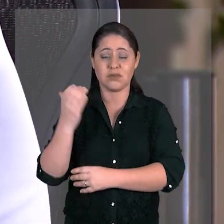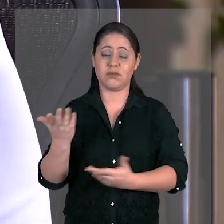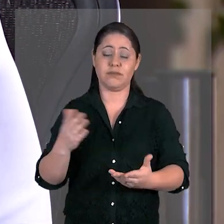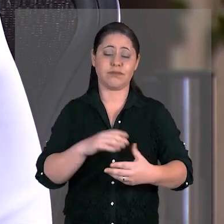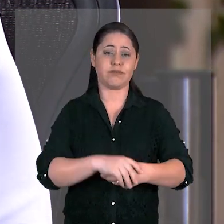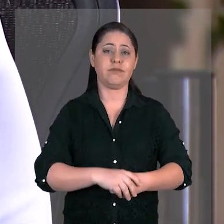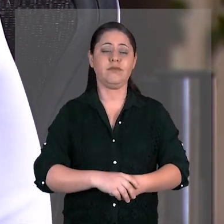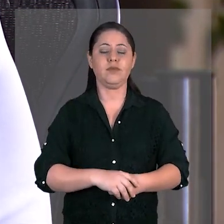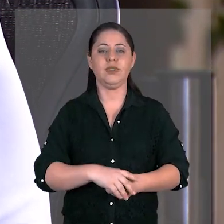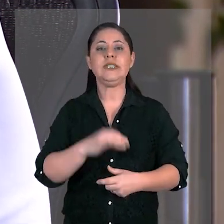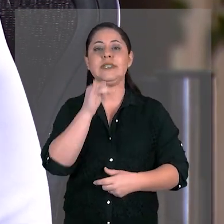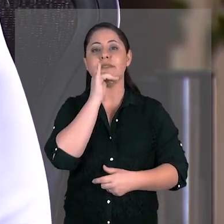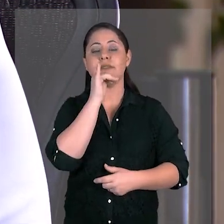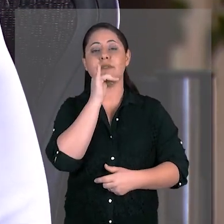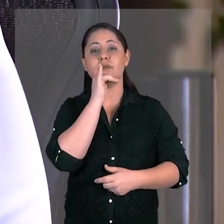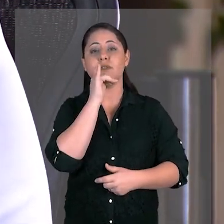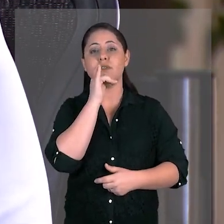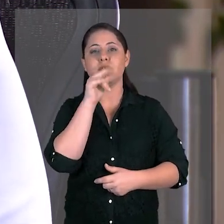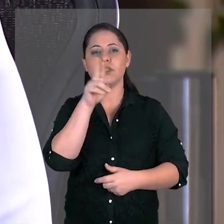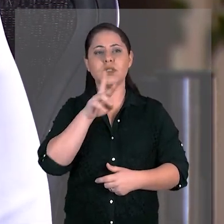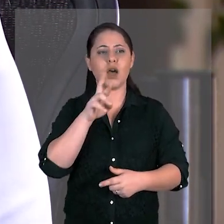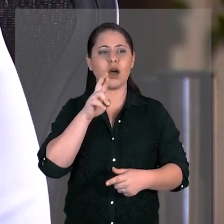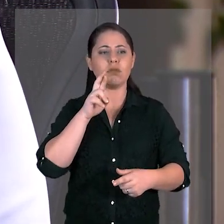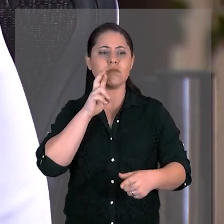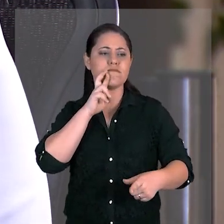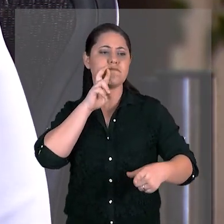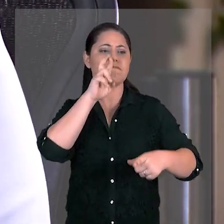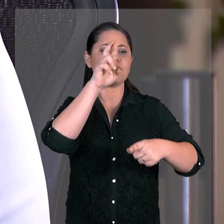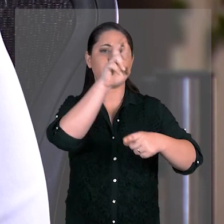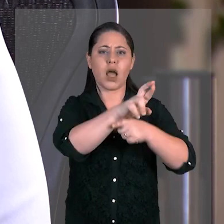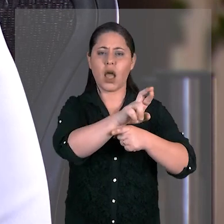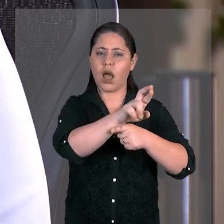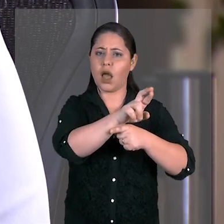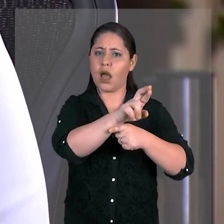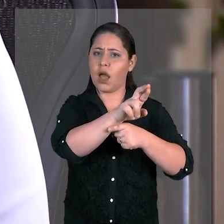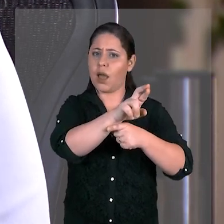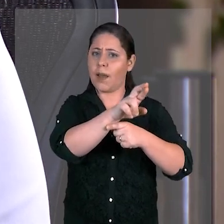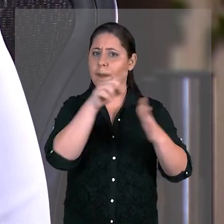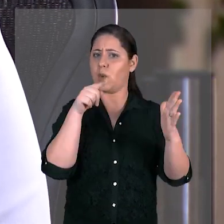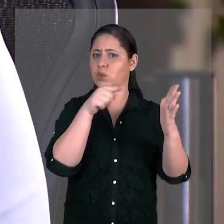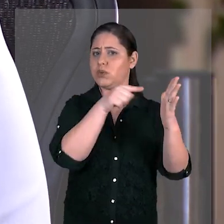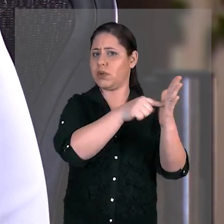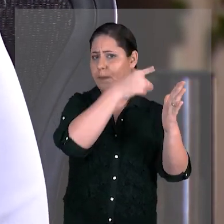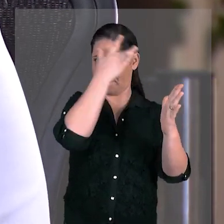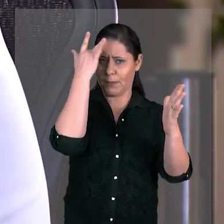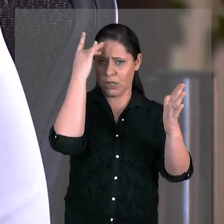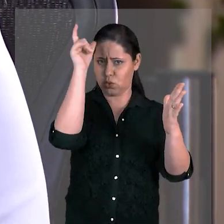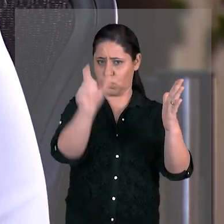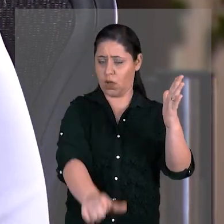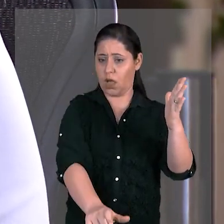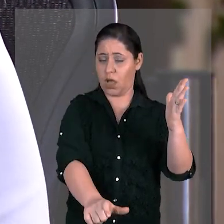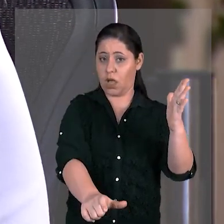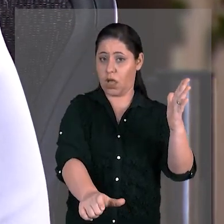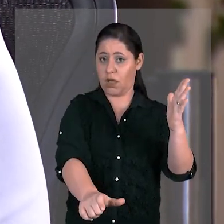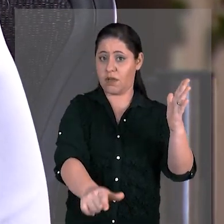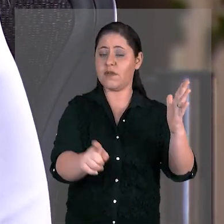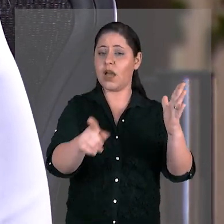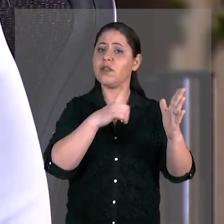exemplo, se você está acusando alguém, a outra parte, claro, vai arrumar um advogado e esse advogado vai falar assim,